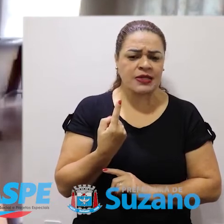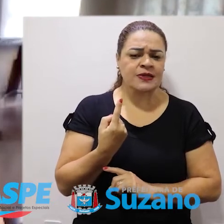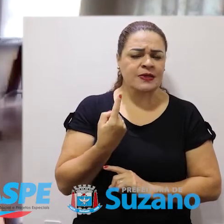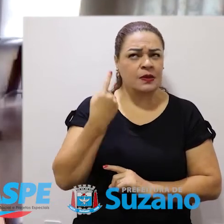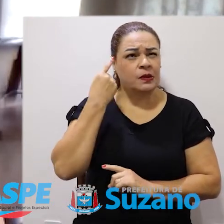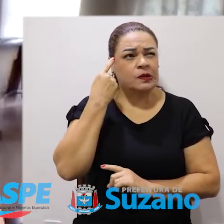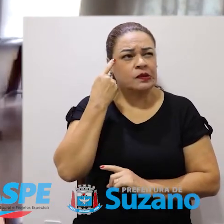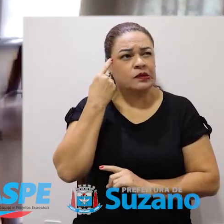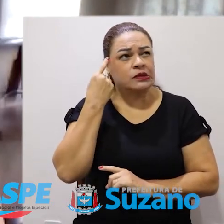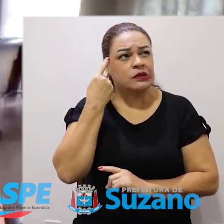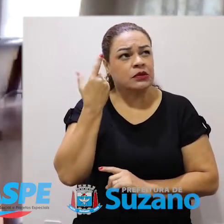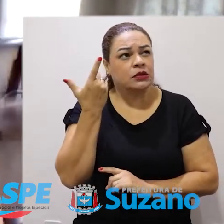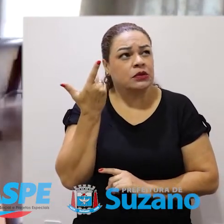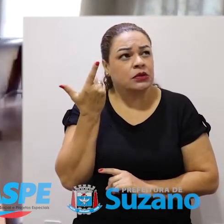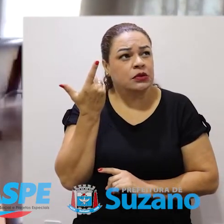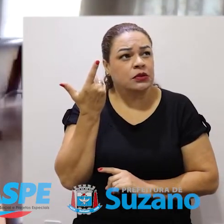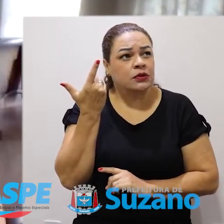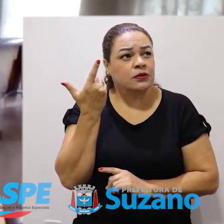totalmente dentro do quê?